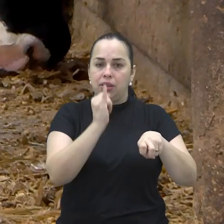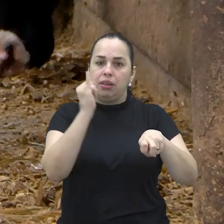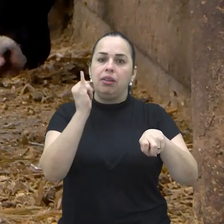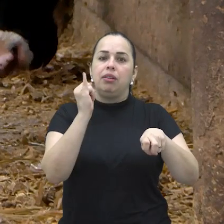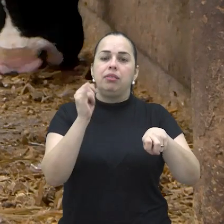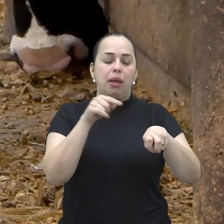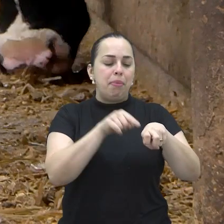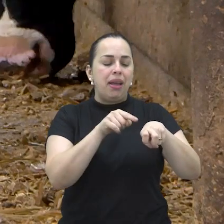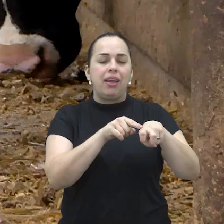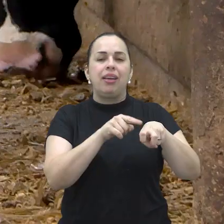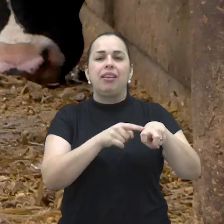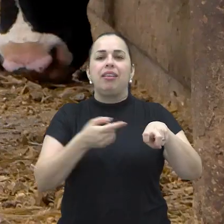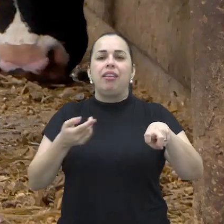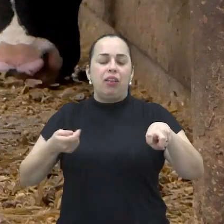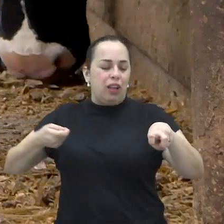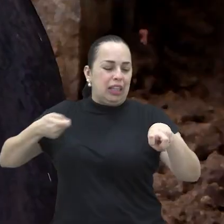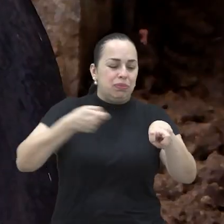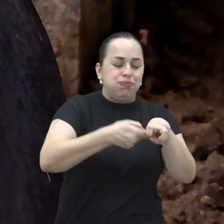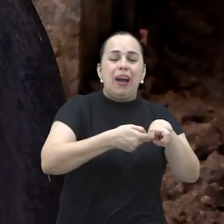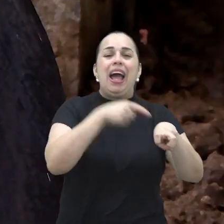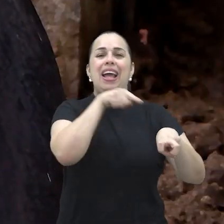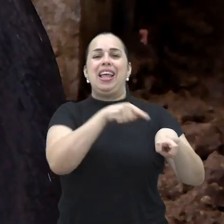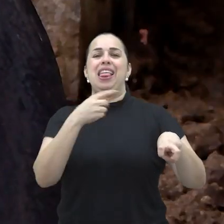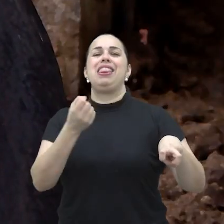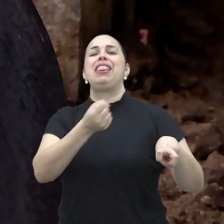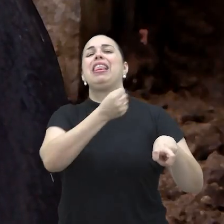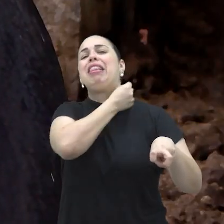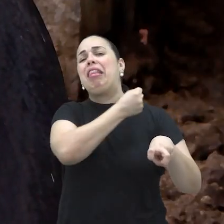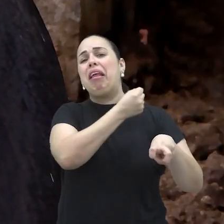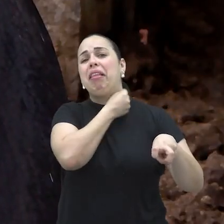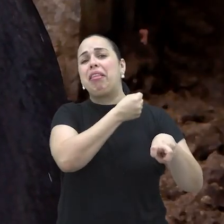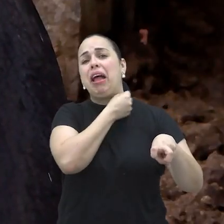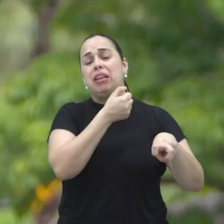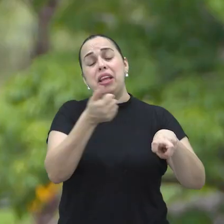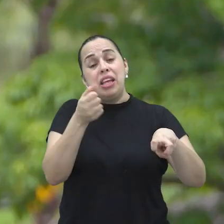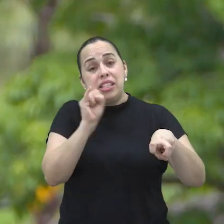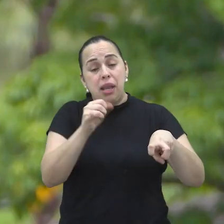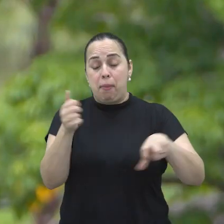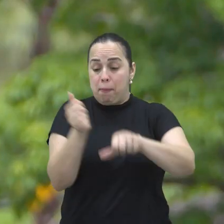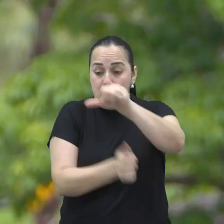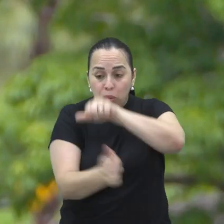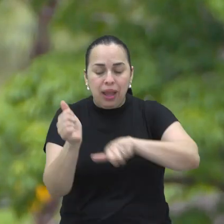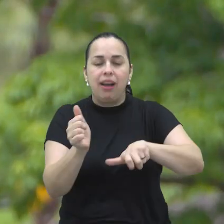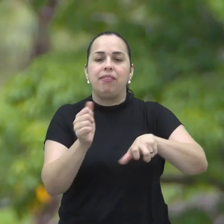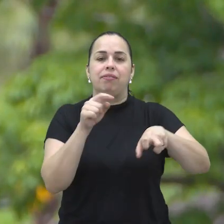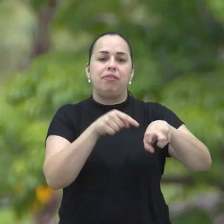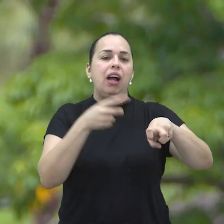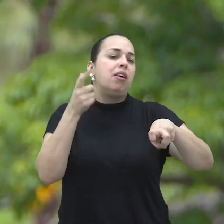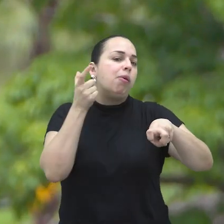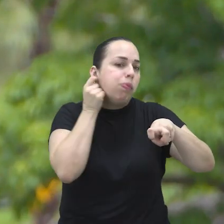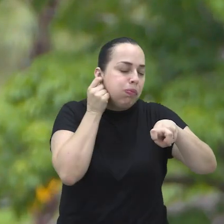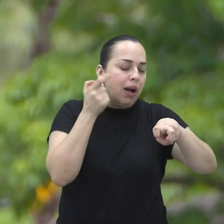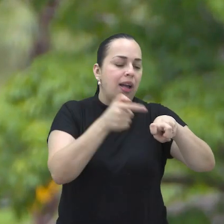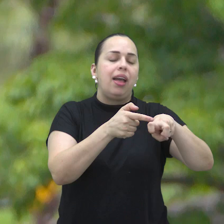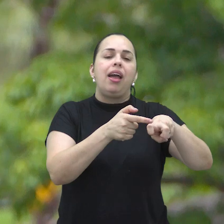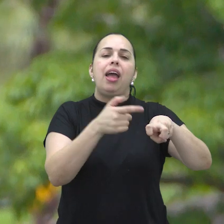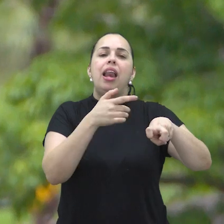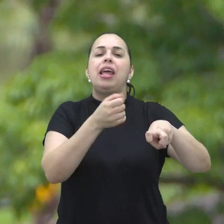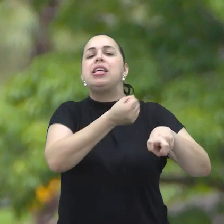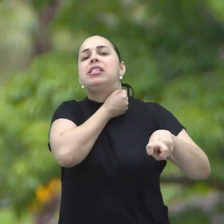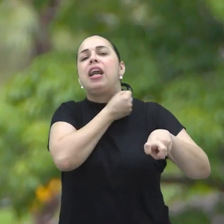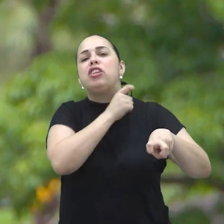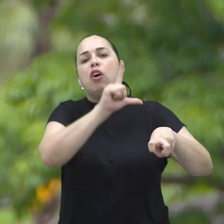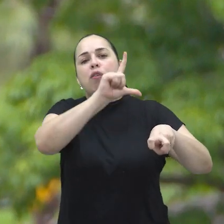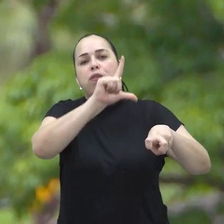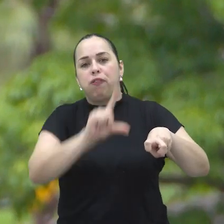a redução do estresse no trato dos animais garante mais qualidade de vida. A gente consegue reduzir o estresse desse animal a